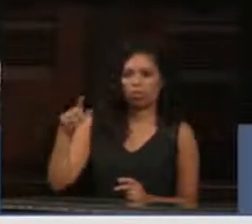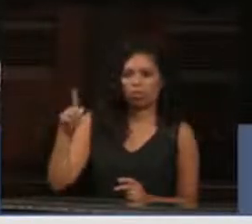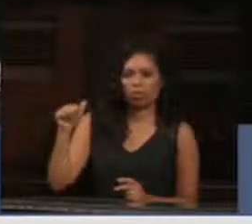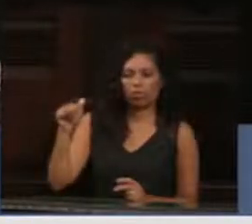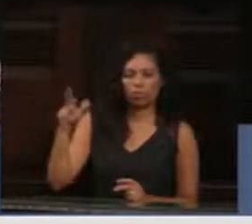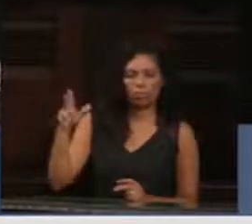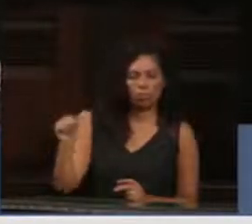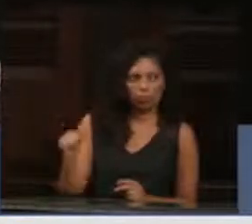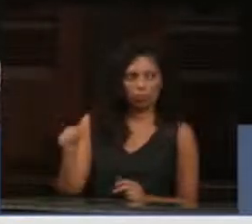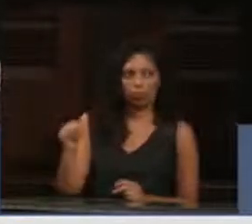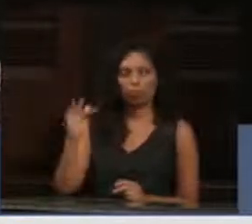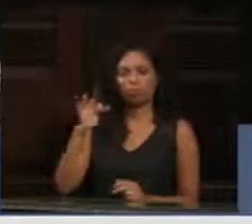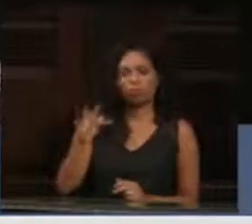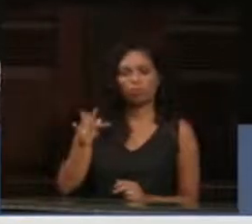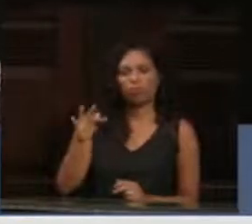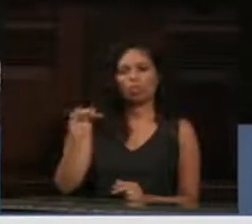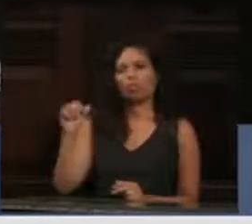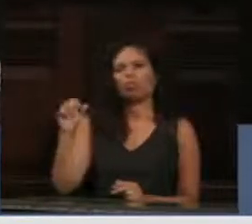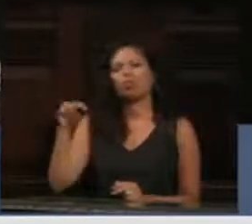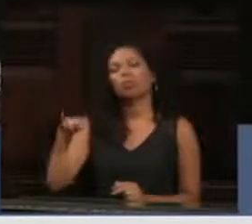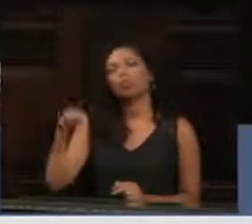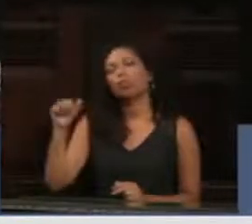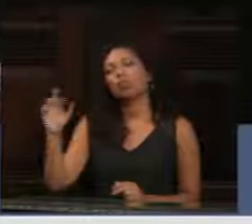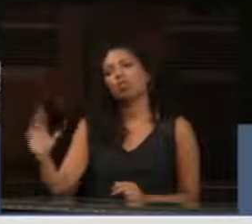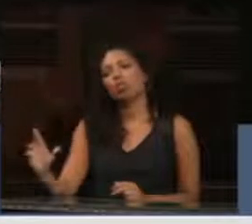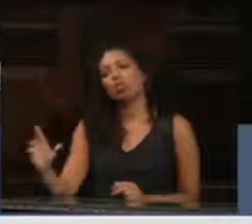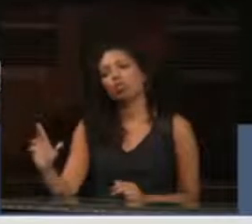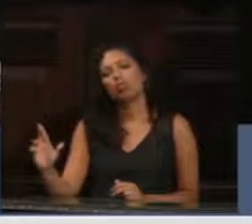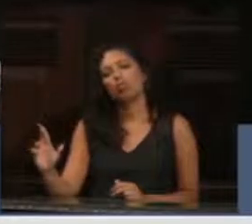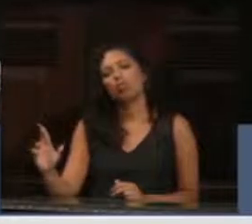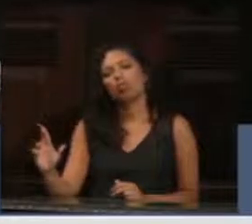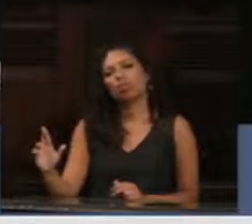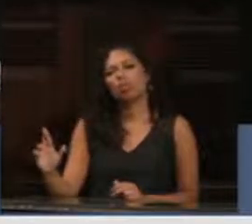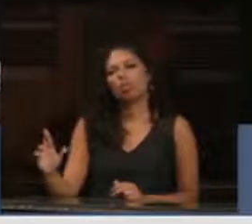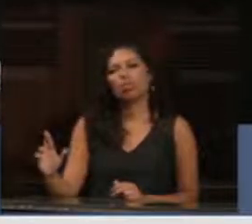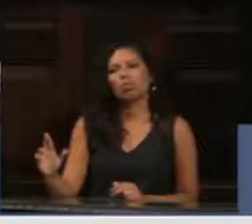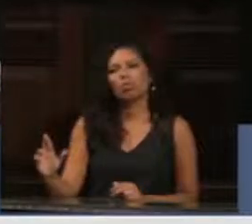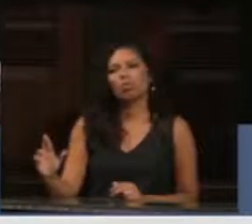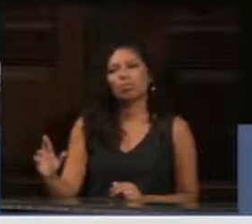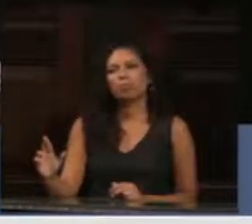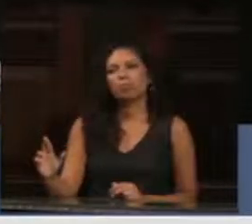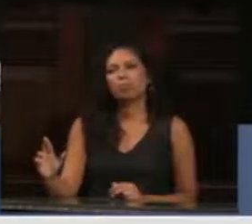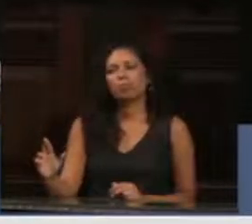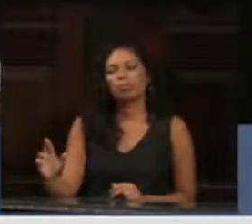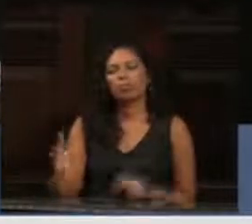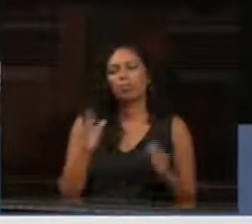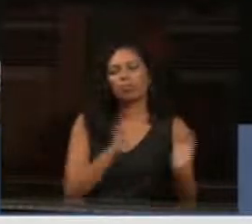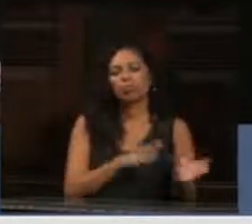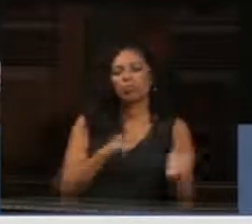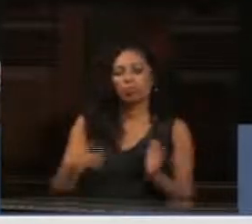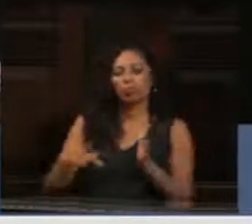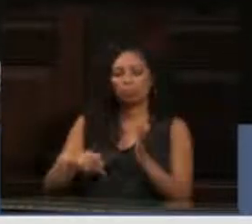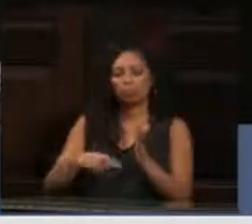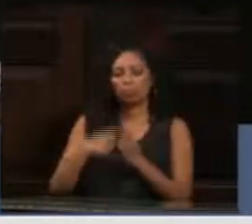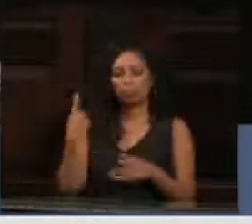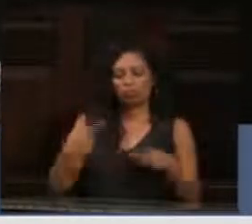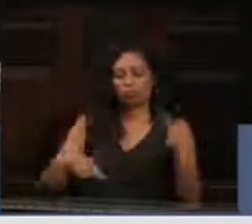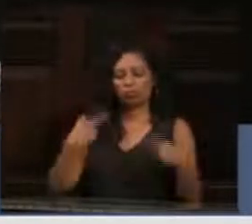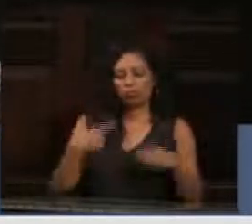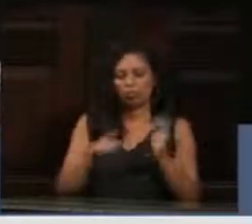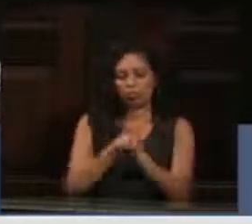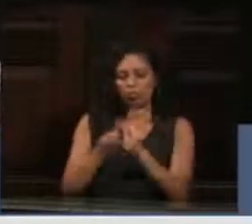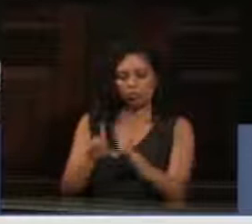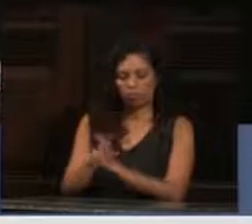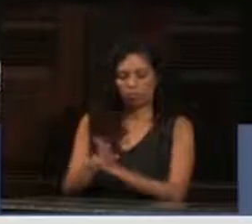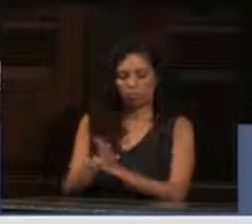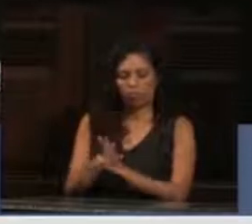Rechum, Fátima Marta Rocha. E em votação, em primeira discussão, projeto de lei